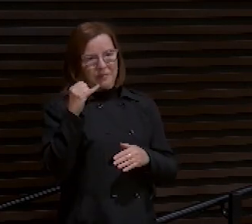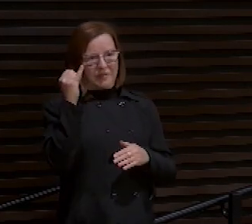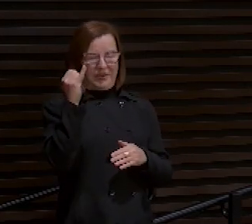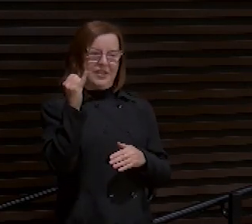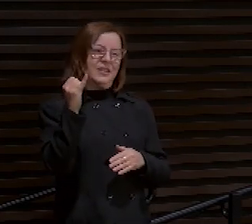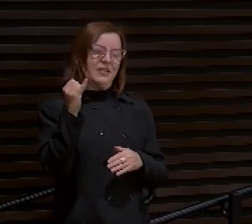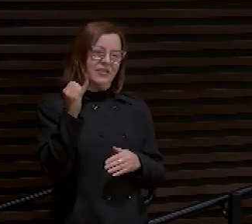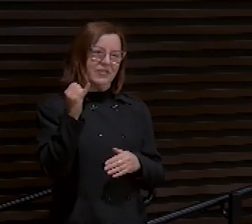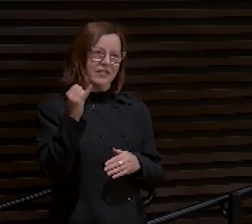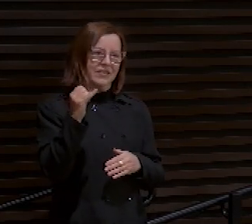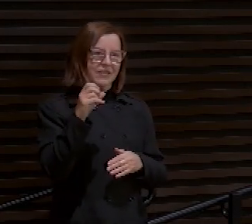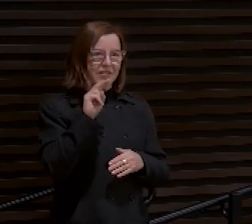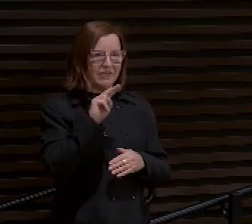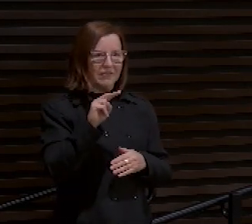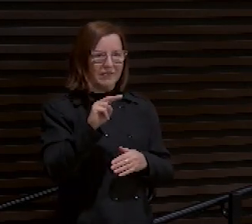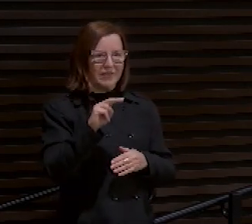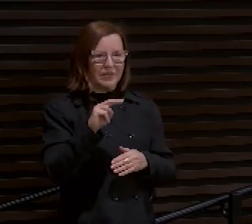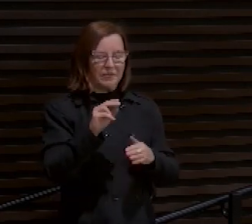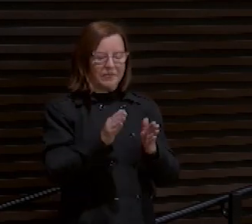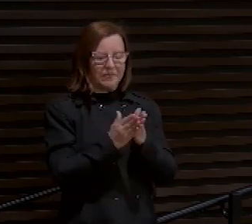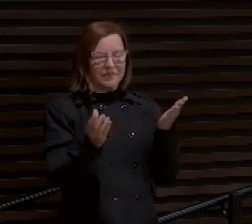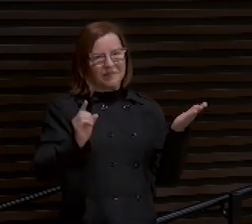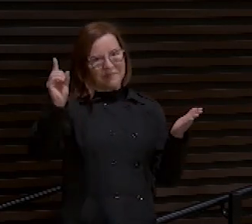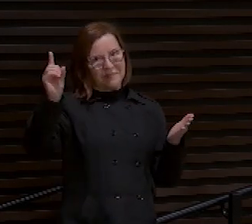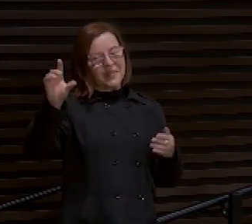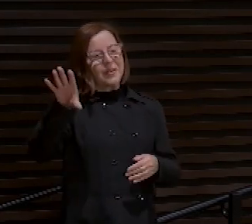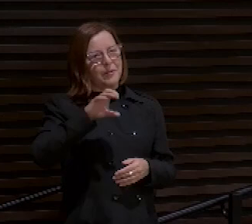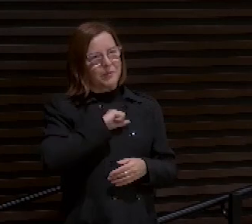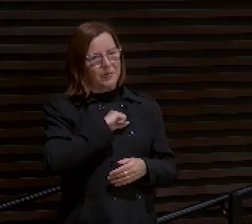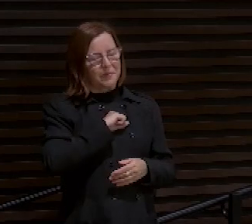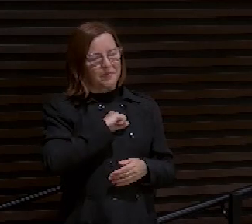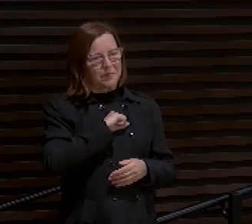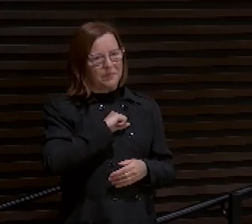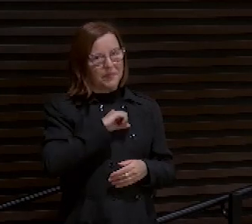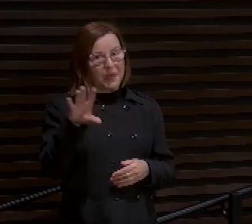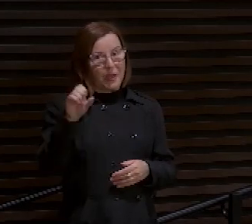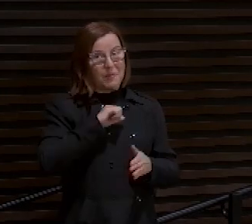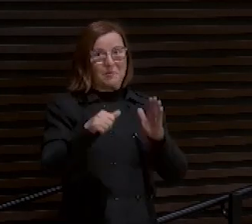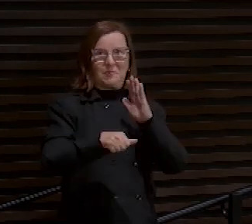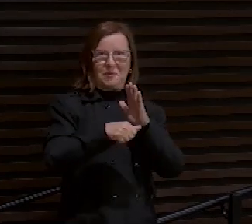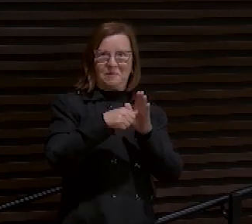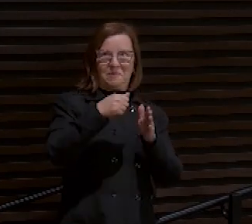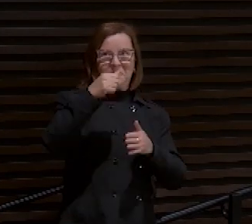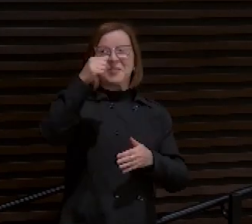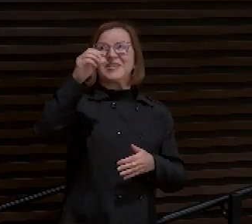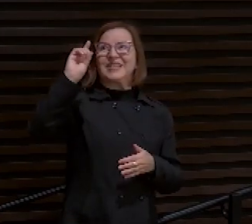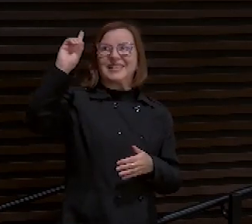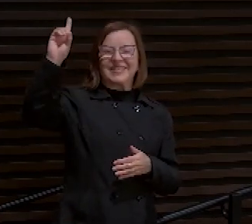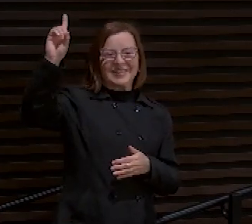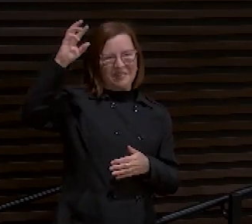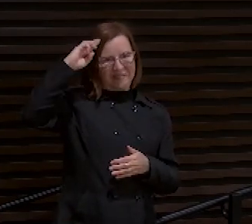nas Escrituras é o amor. O amor, primeiramente, ao Senhor, primeiramente a Deus.